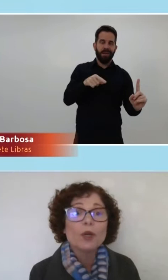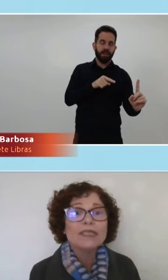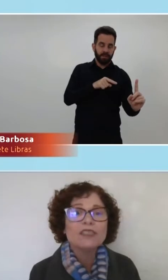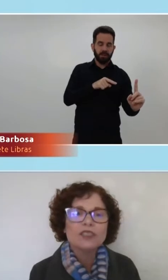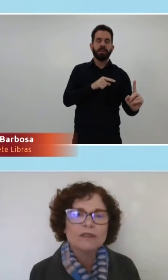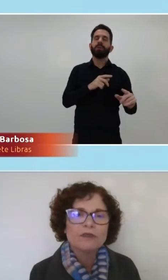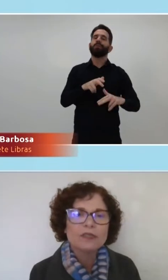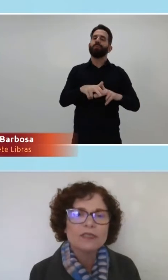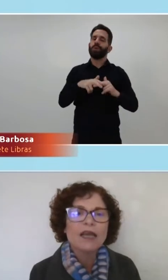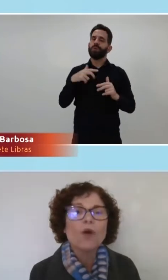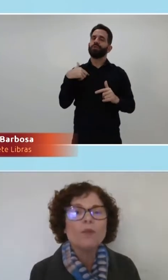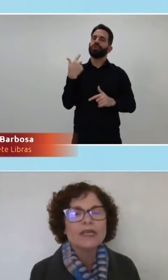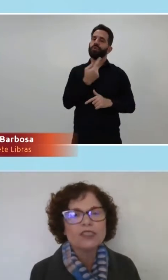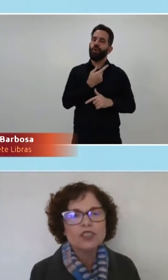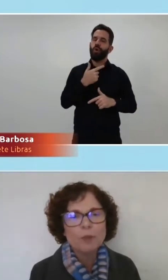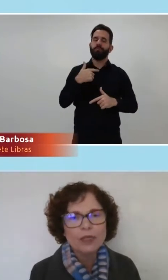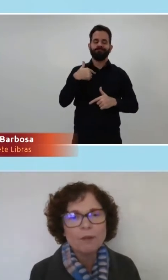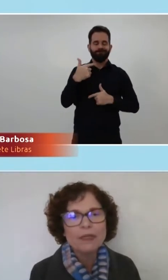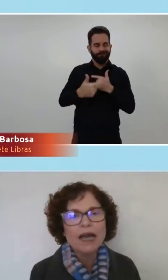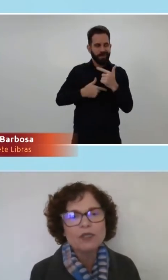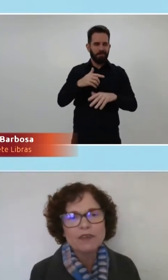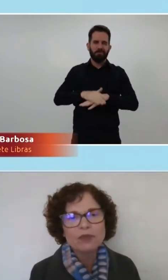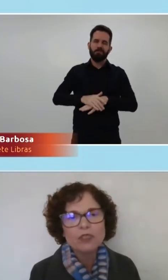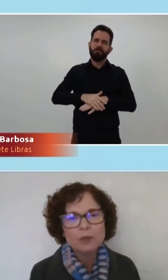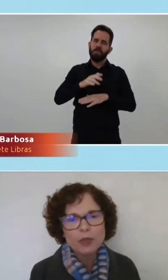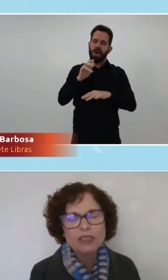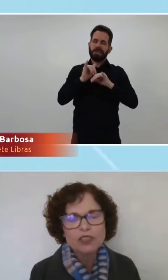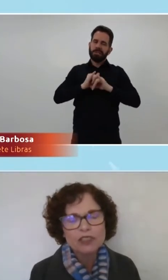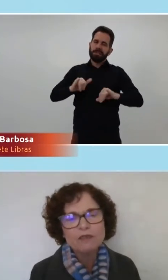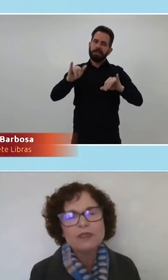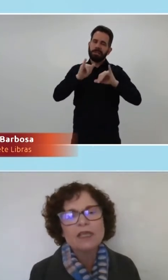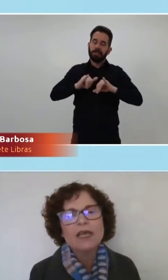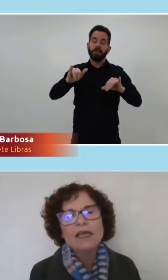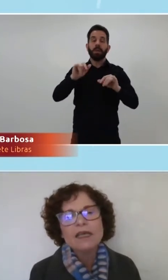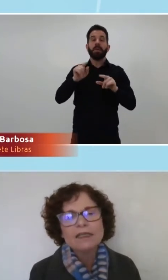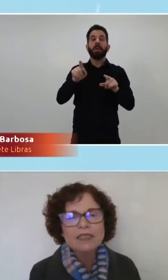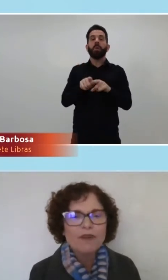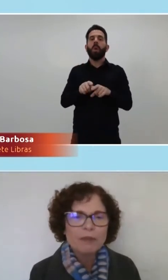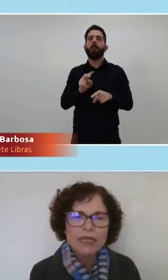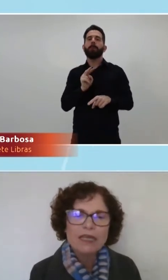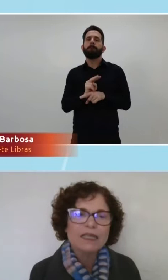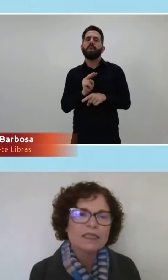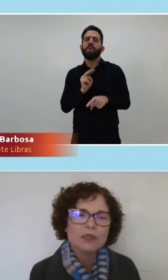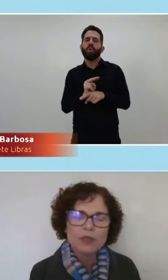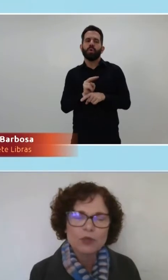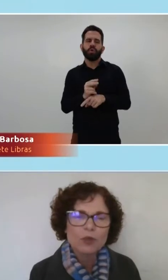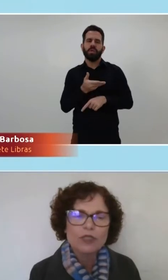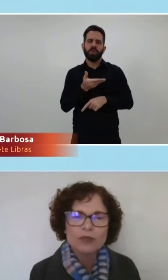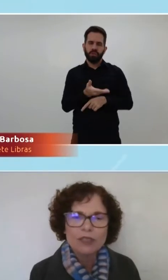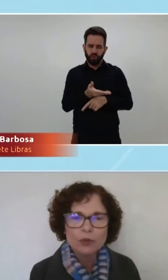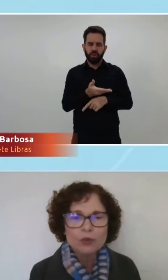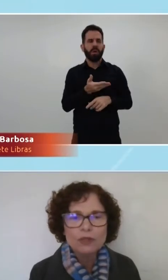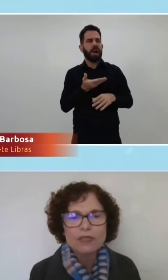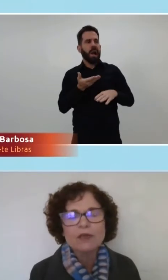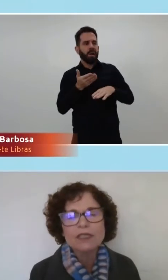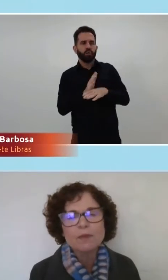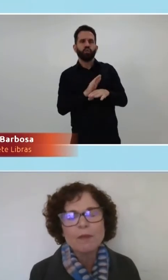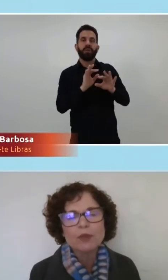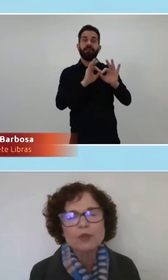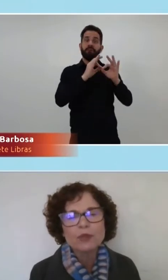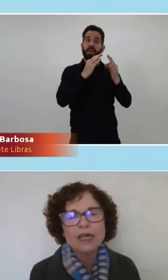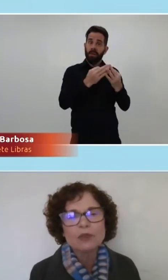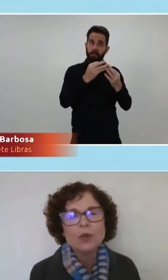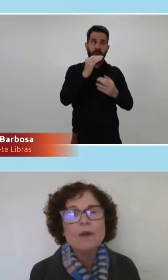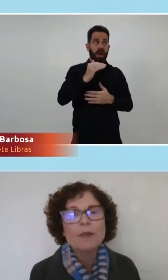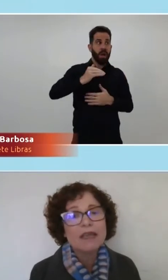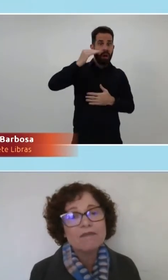fatores protetivos, né? Como que a gente pode ampliar os fatores protetivos das famílias, das pessoas, dos adultos que estão nesse papel